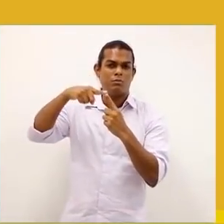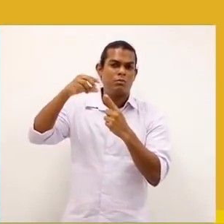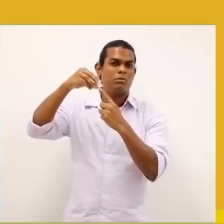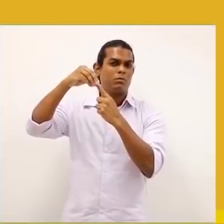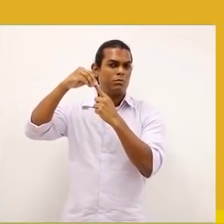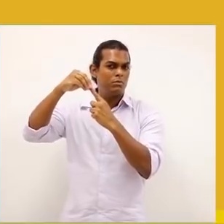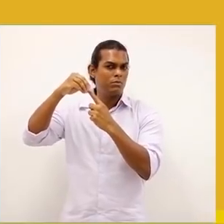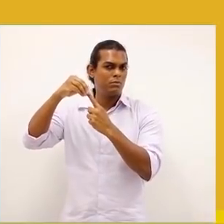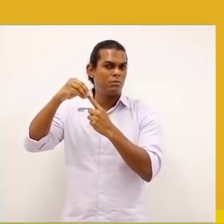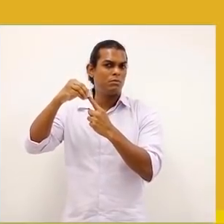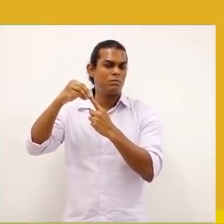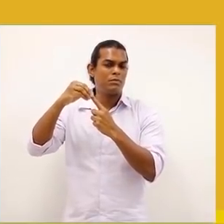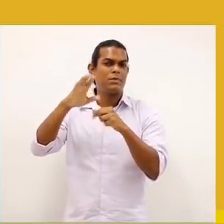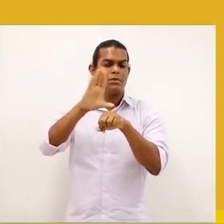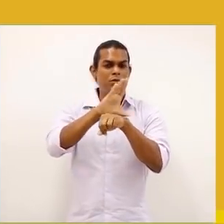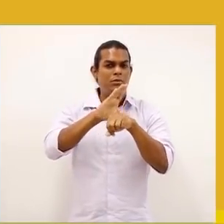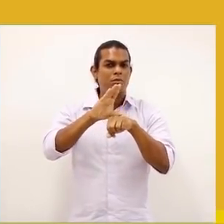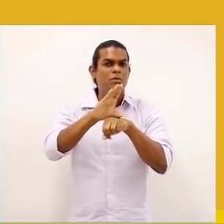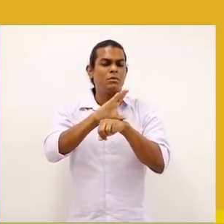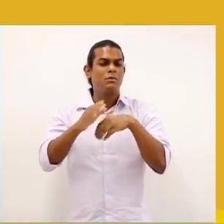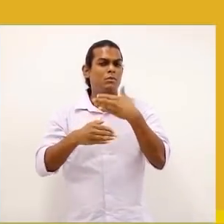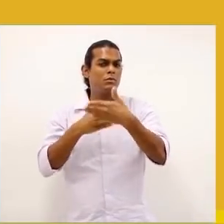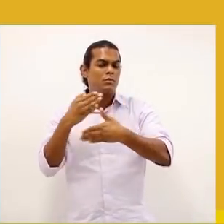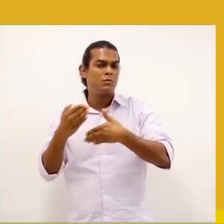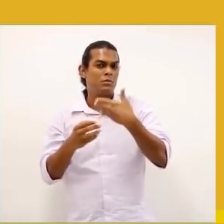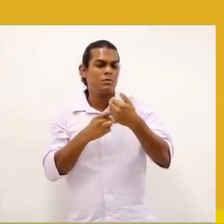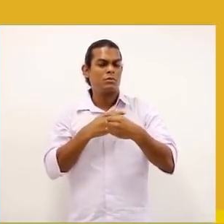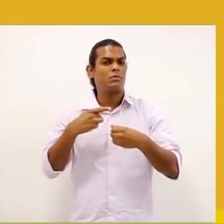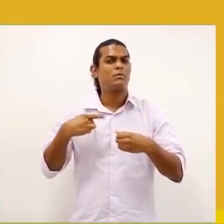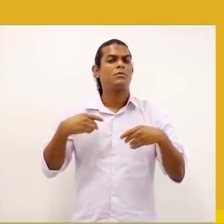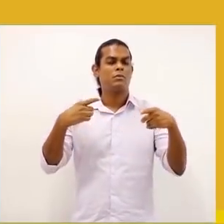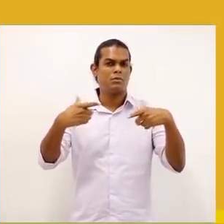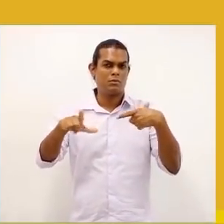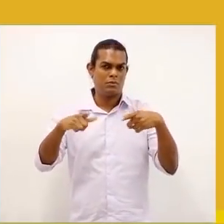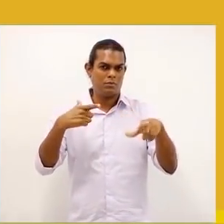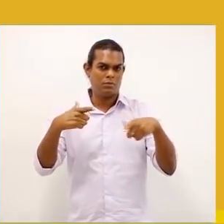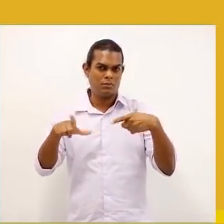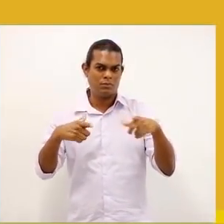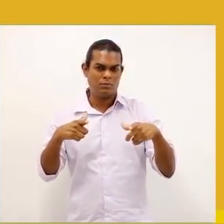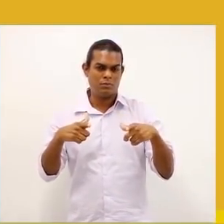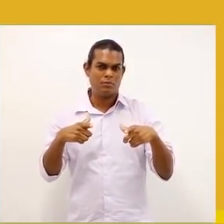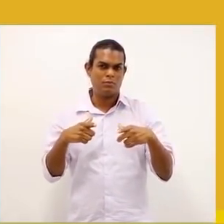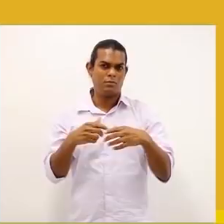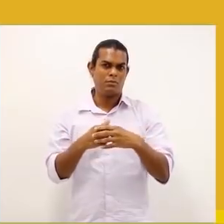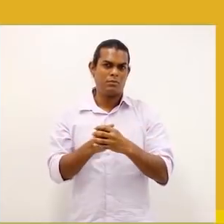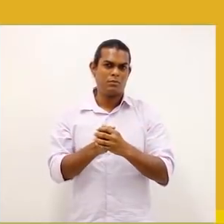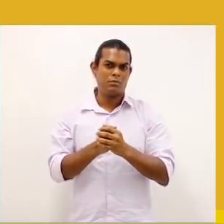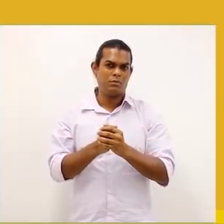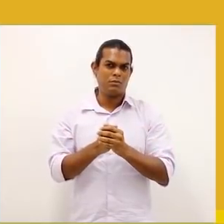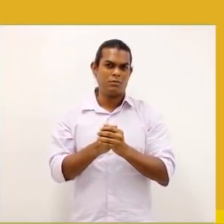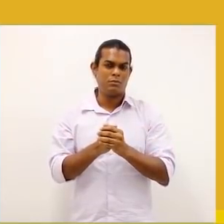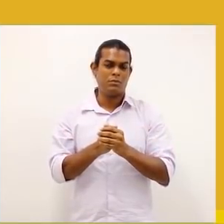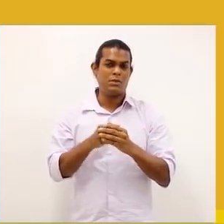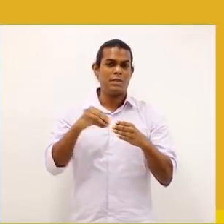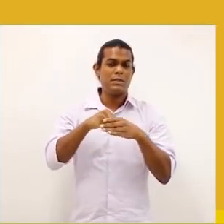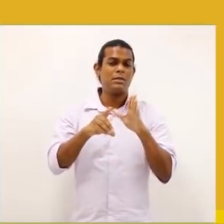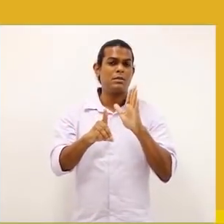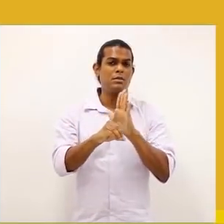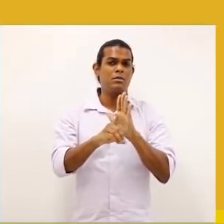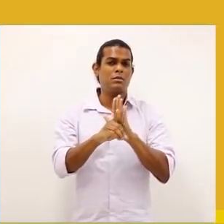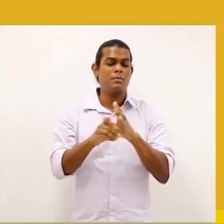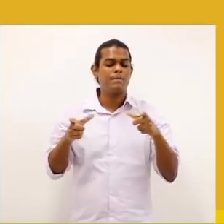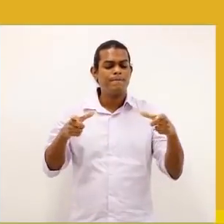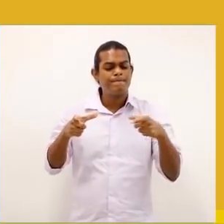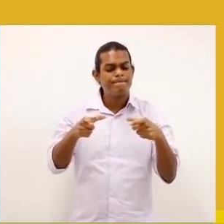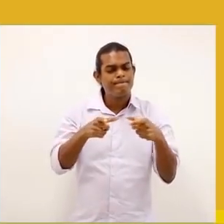principal, a preocupação principal da Constituição em relação à saúde do trabalhador, exatamente no ordenamento jurídico, se visa garantir a